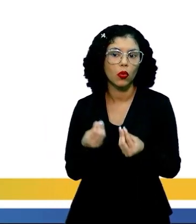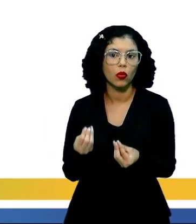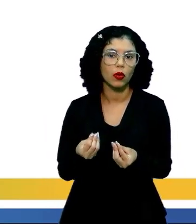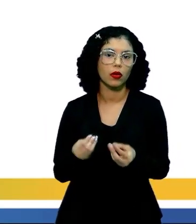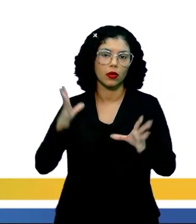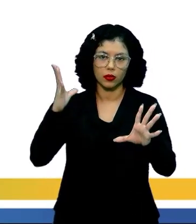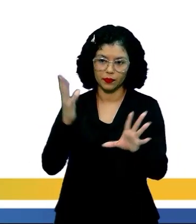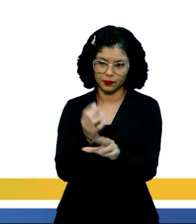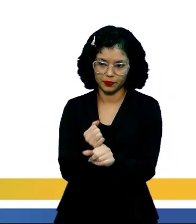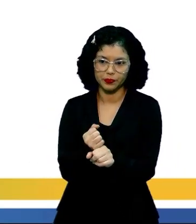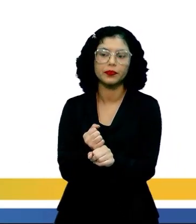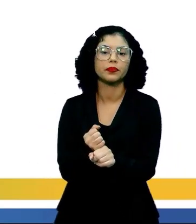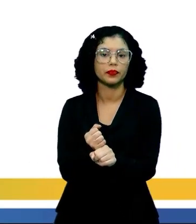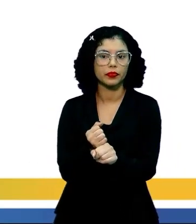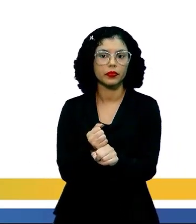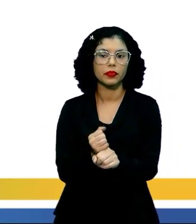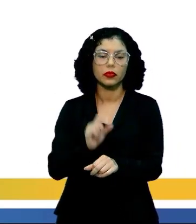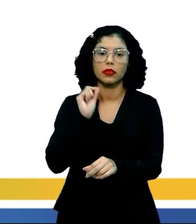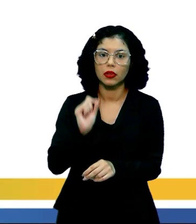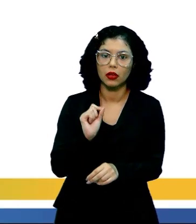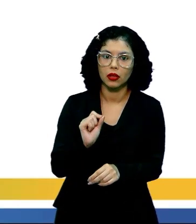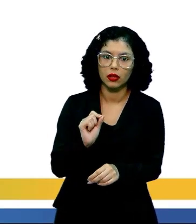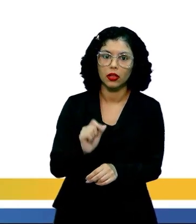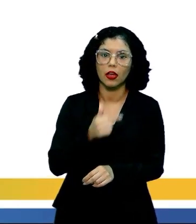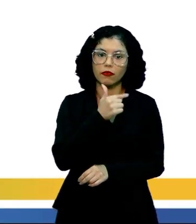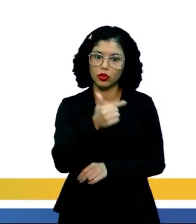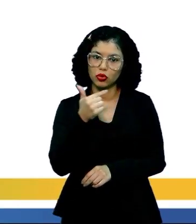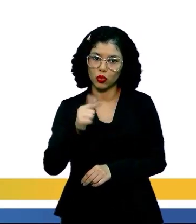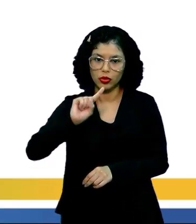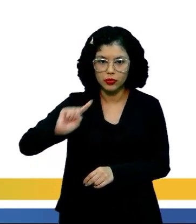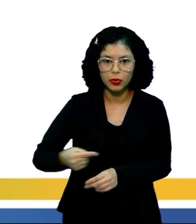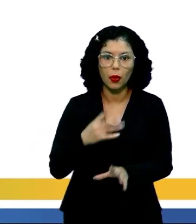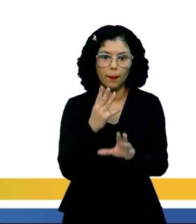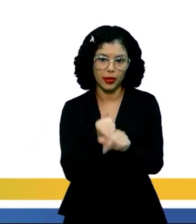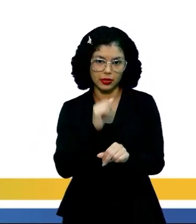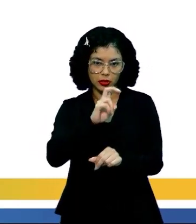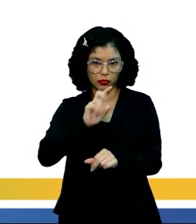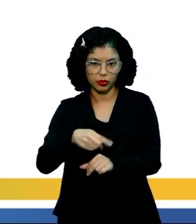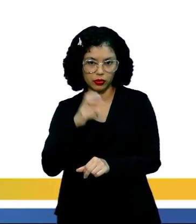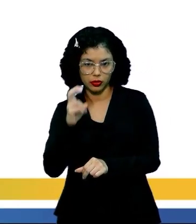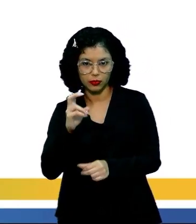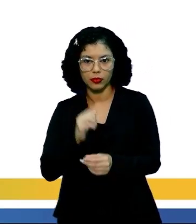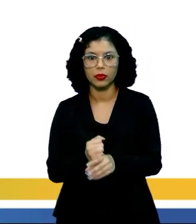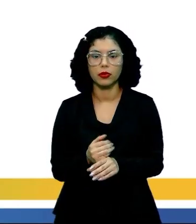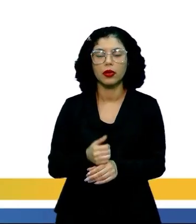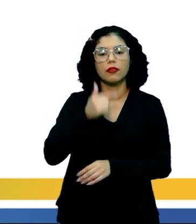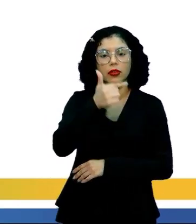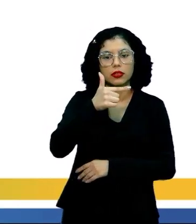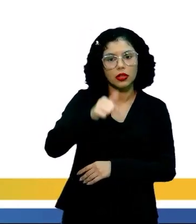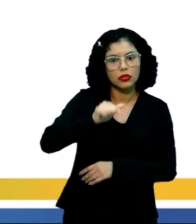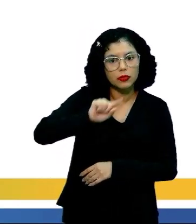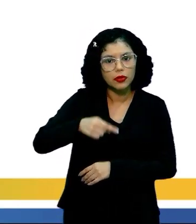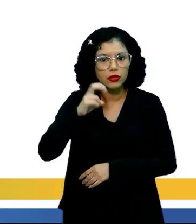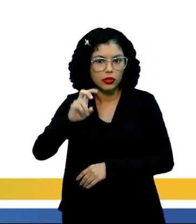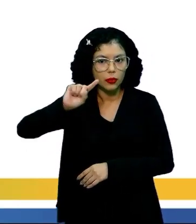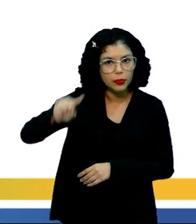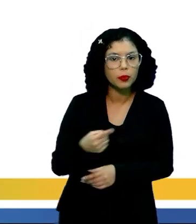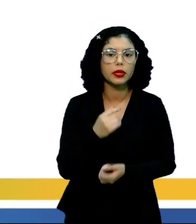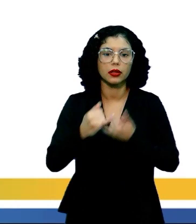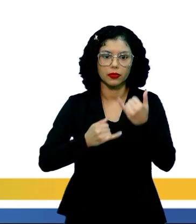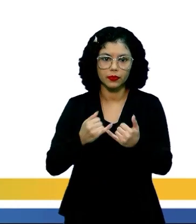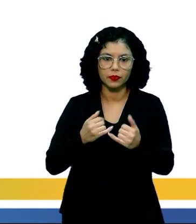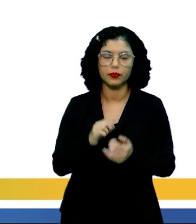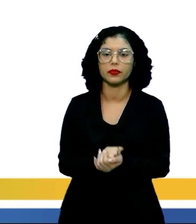o acréscimo, eu vou pegar 22.000 mais 5,5 mil, o que vai me dar 27,5